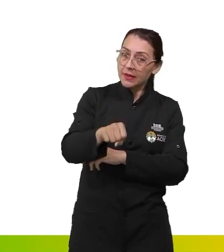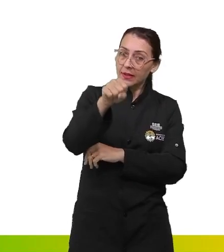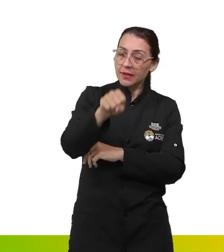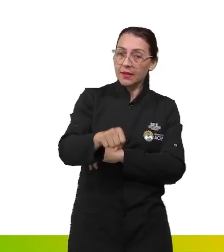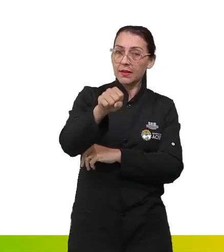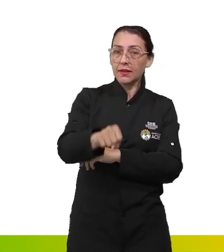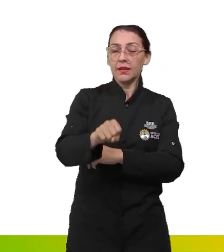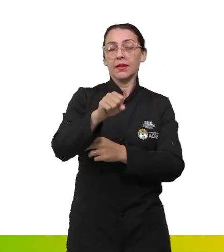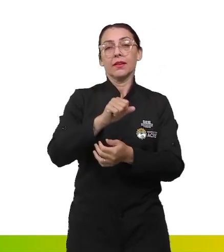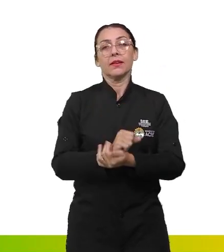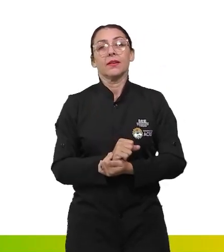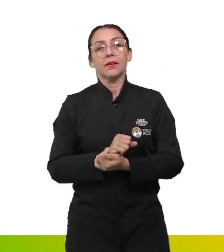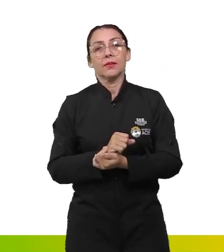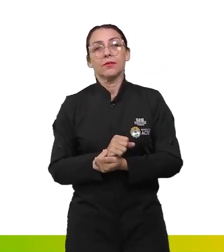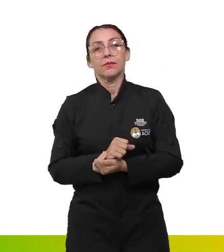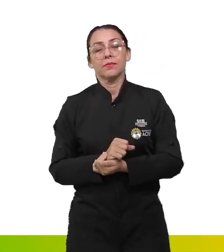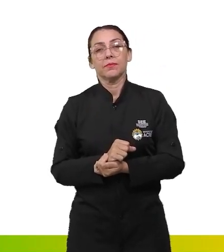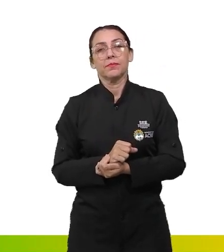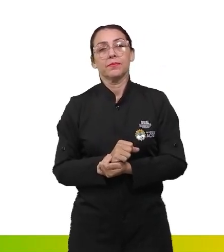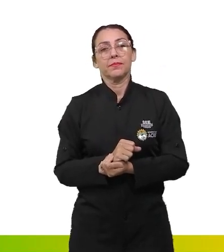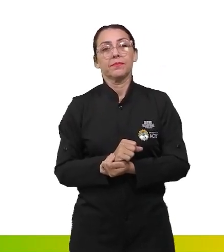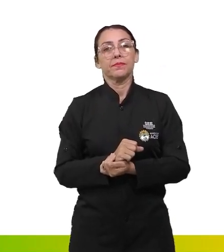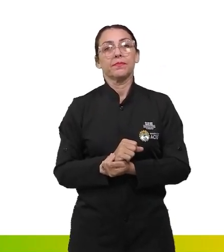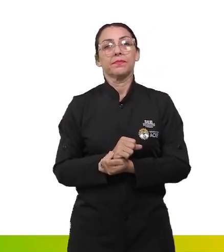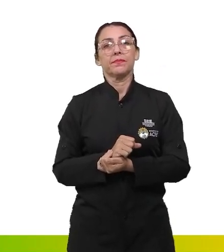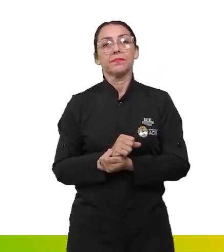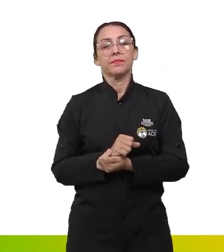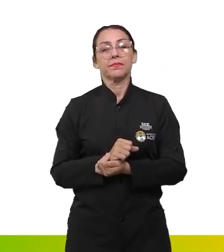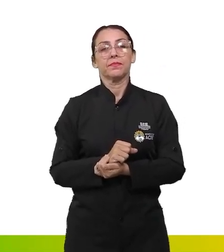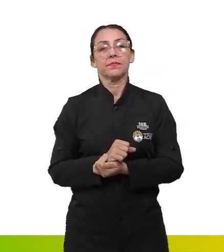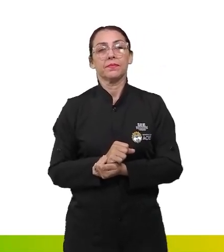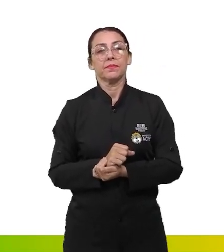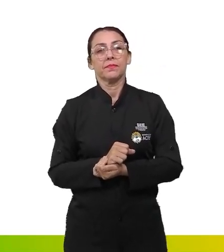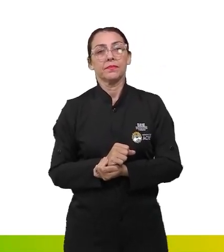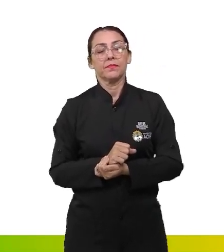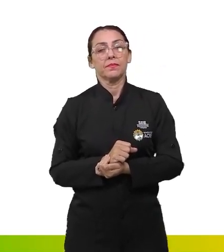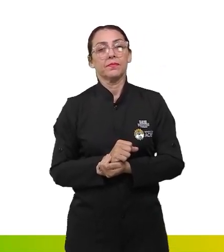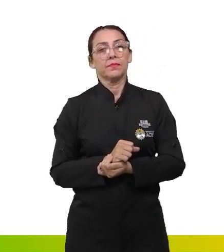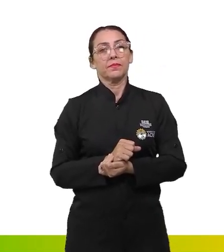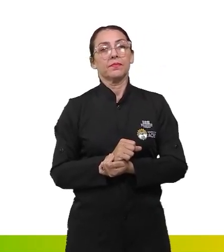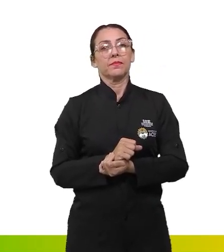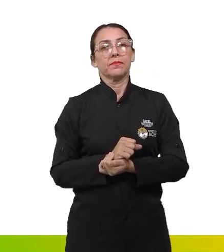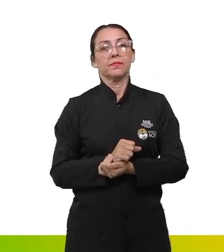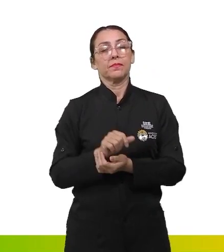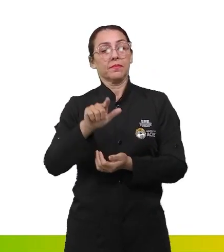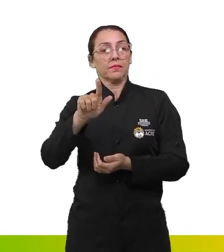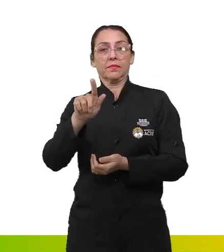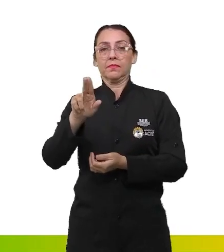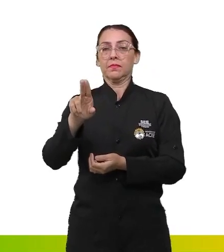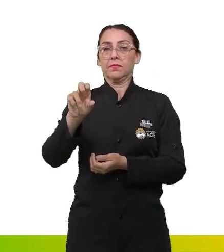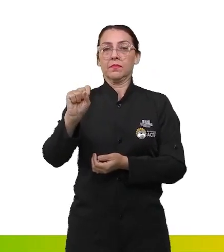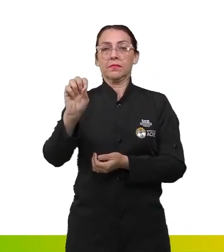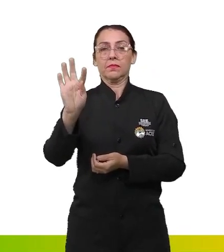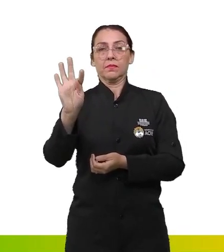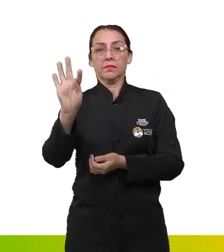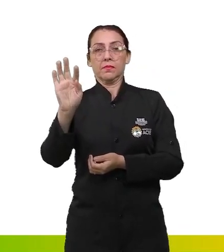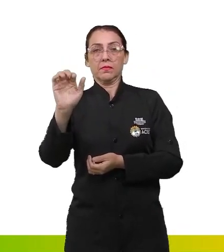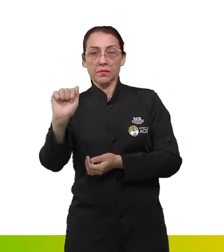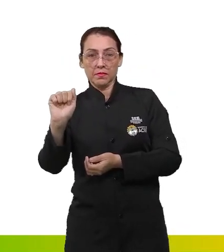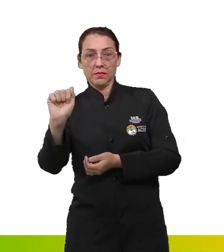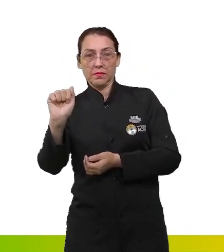verbo gustar, ele é, nesse aspecto. Então, aqui o correto